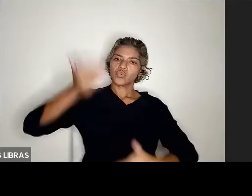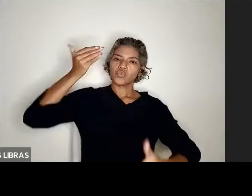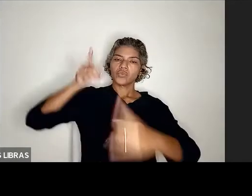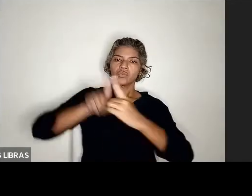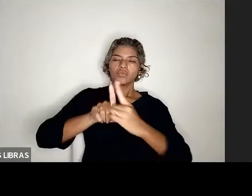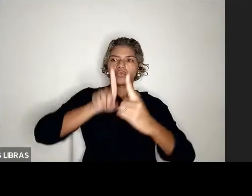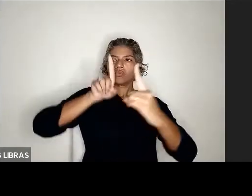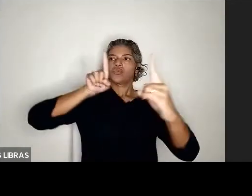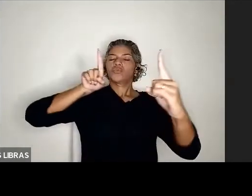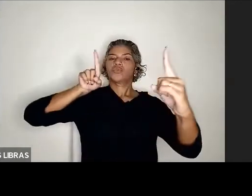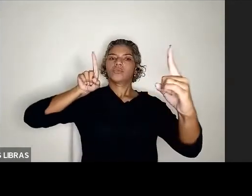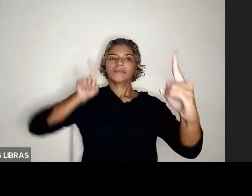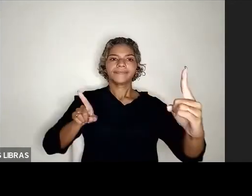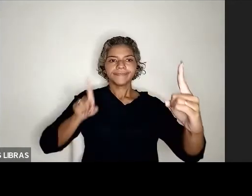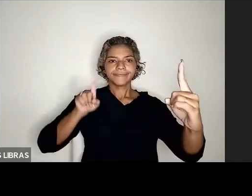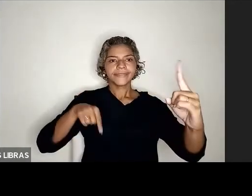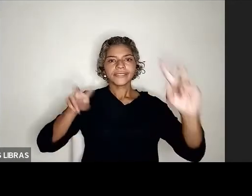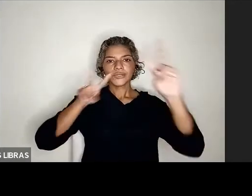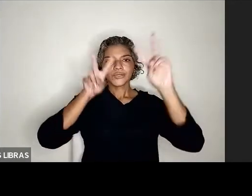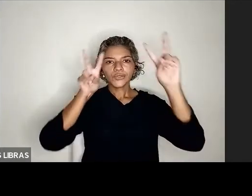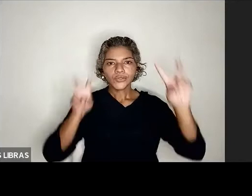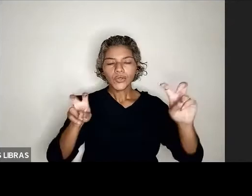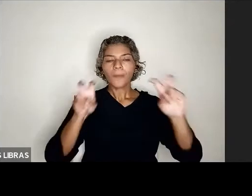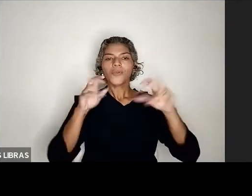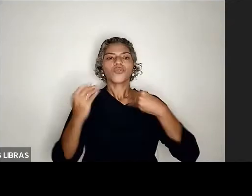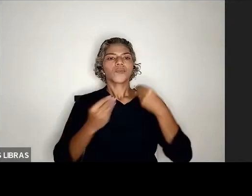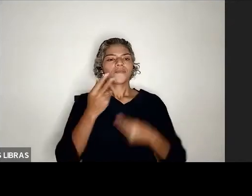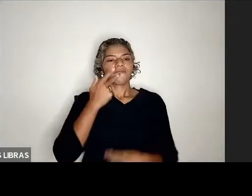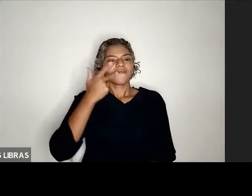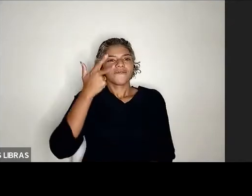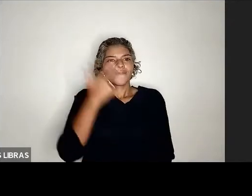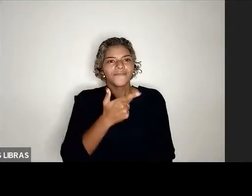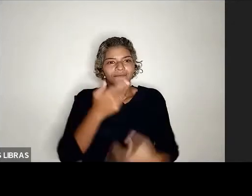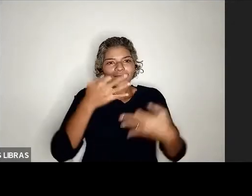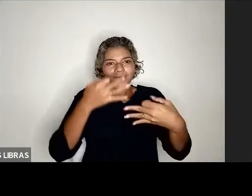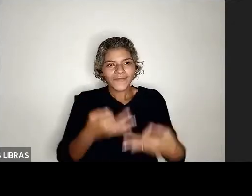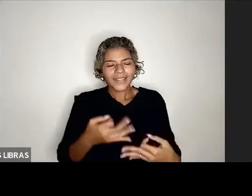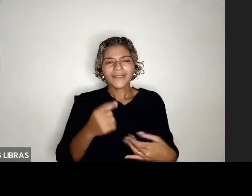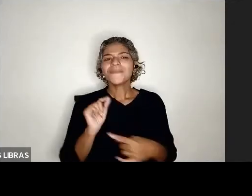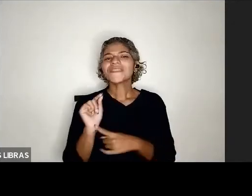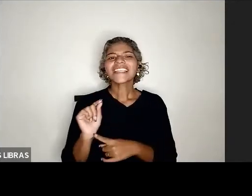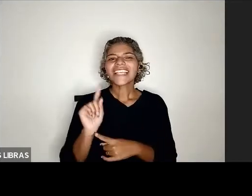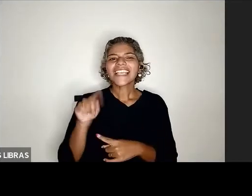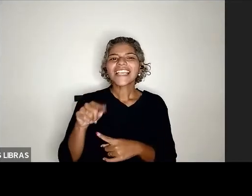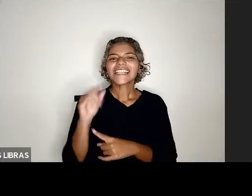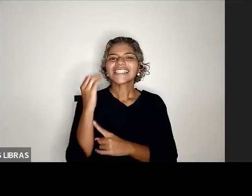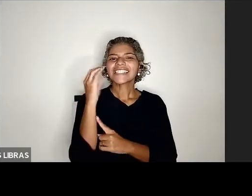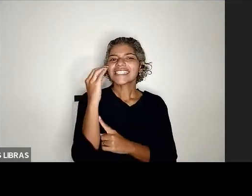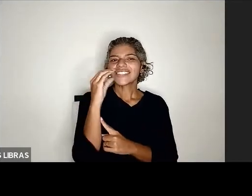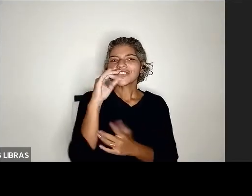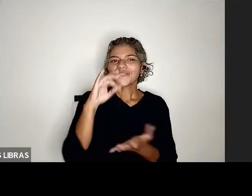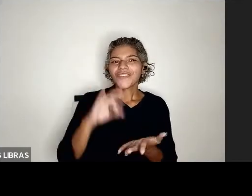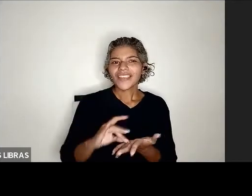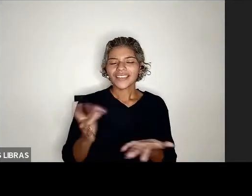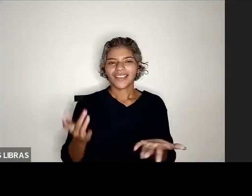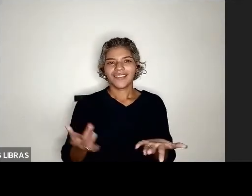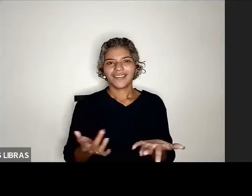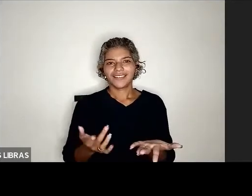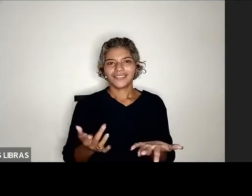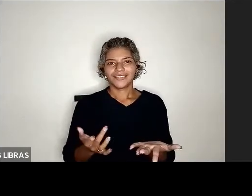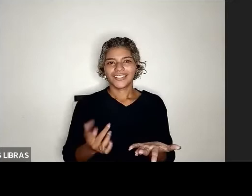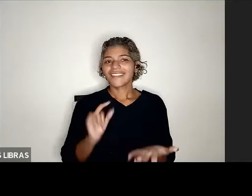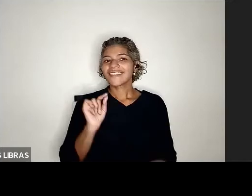a ver com a legitimidade da fala, com quem é cientista de verdade, que passa muito